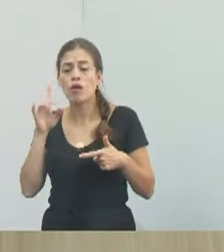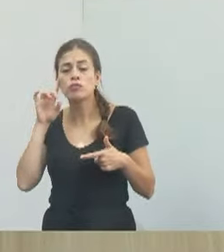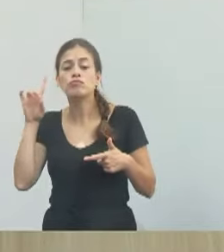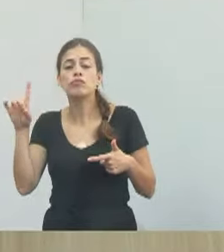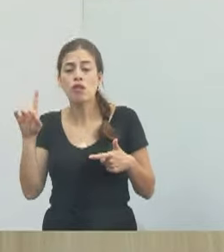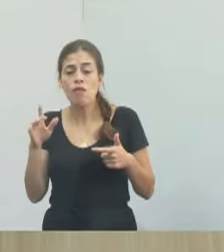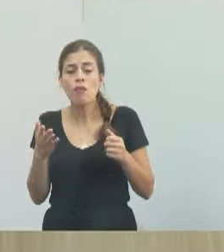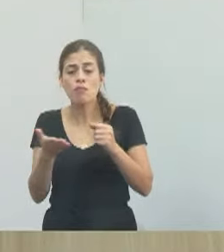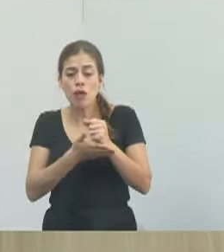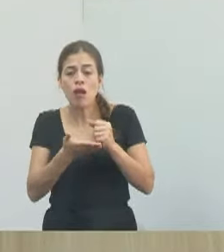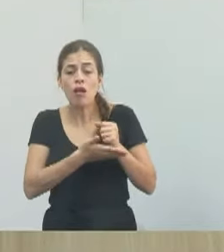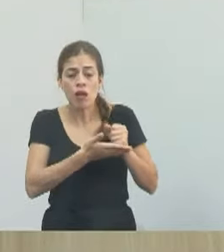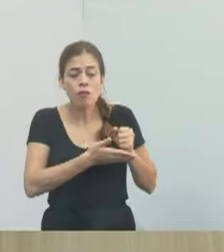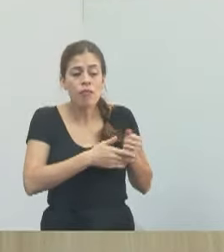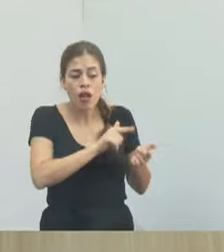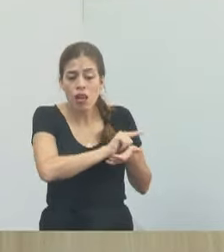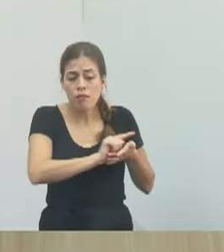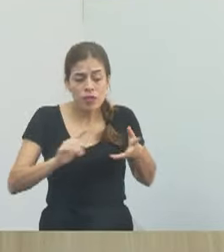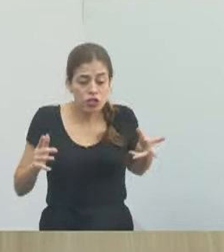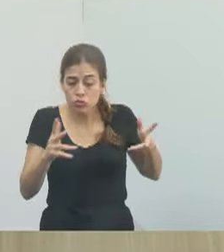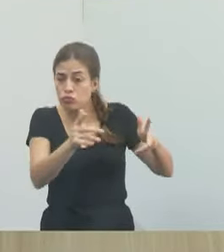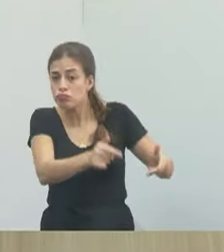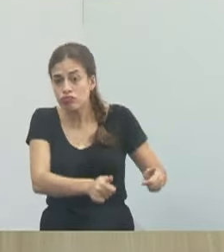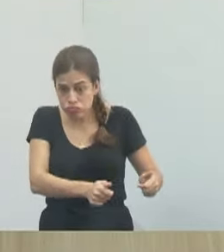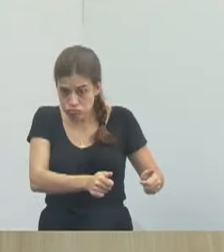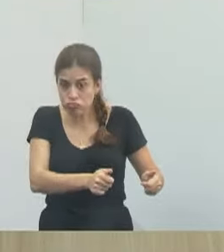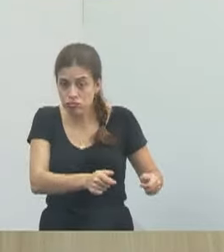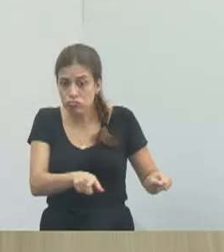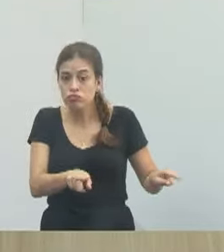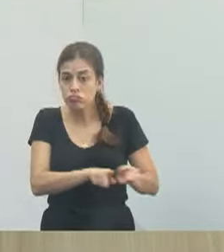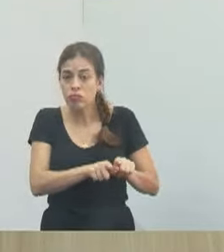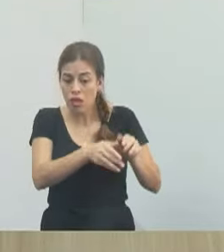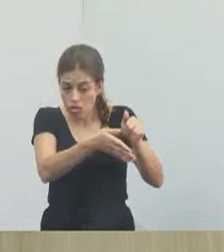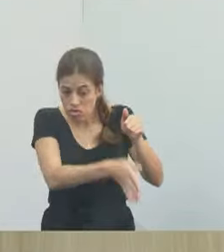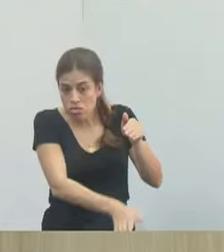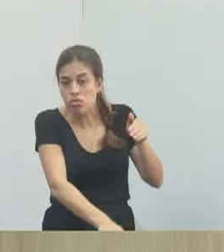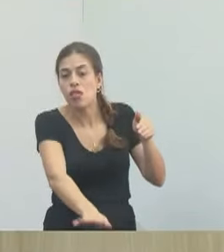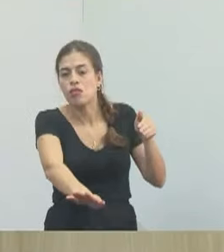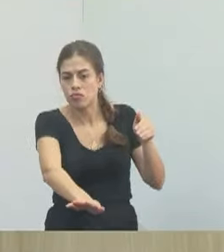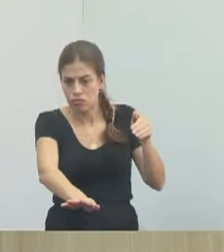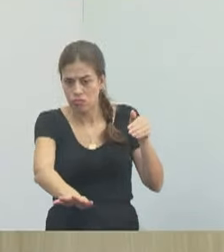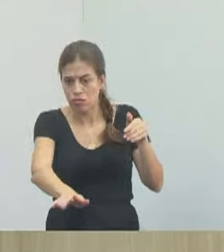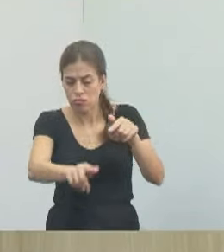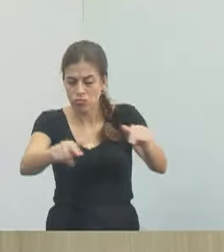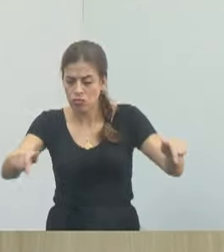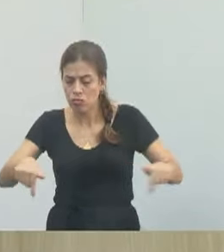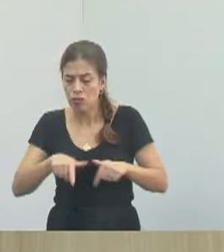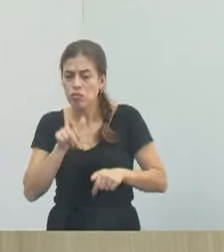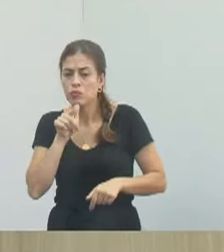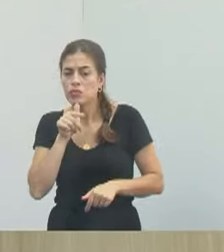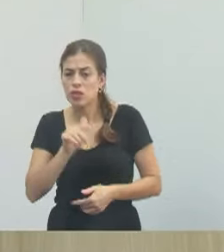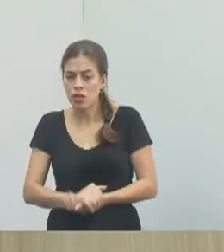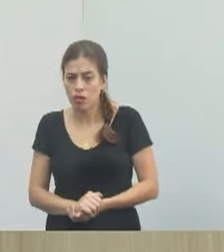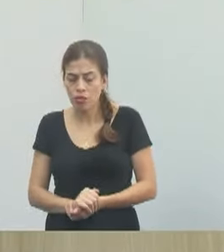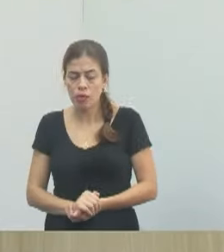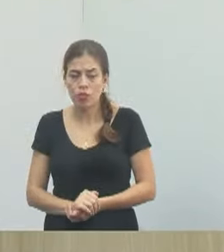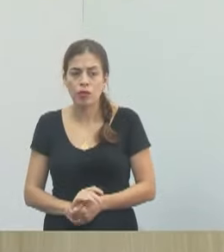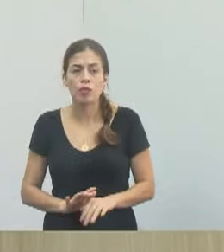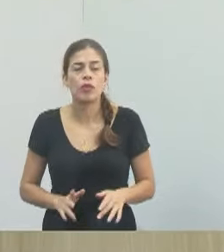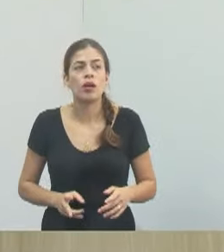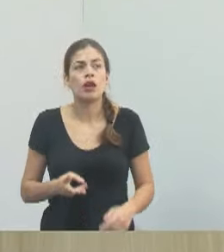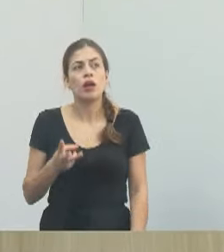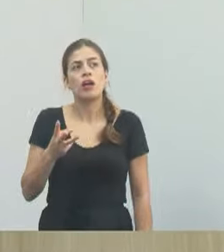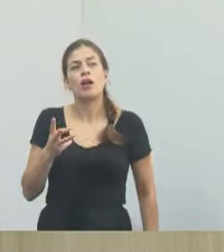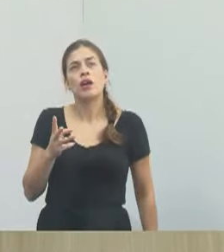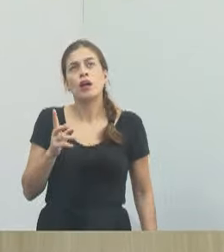execu de limpeza geral inclusive dentro do Piscinão três a prefeitura